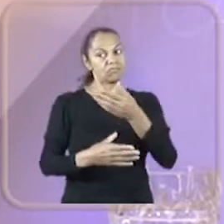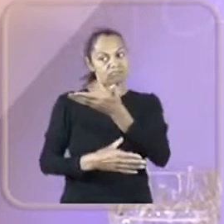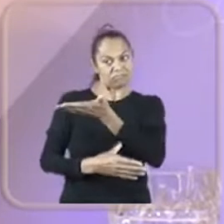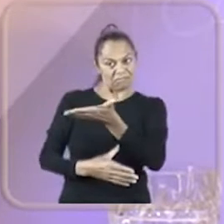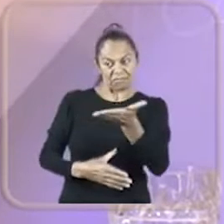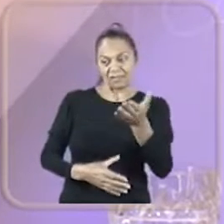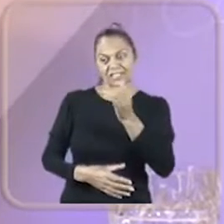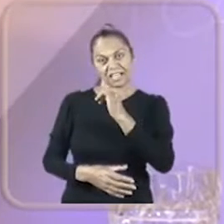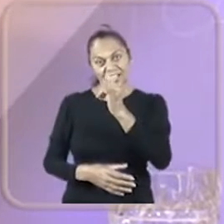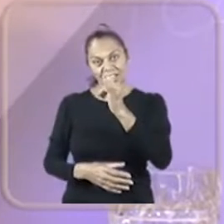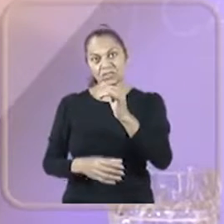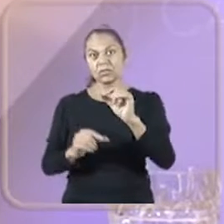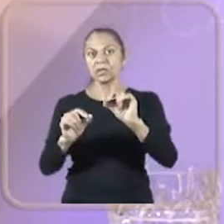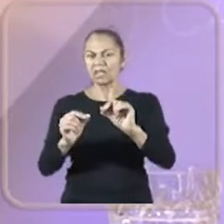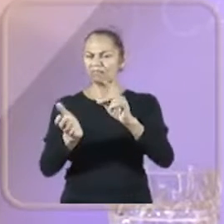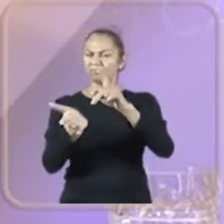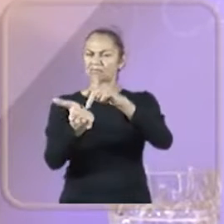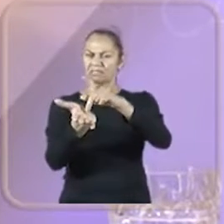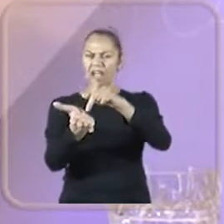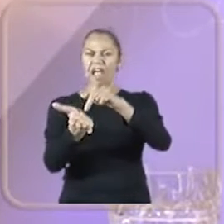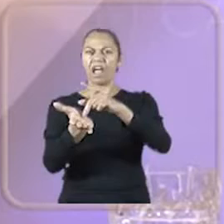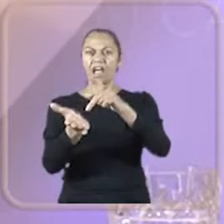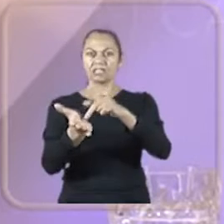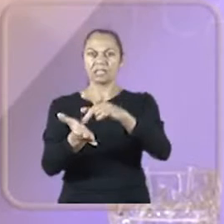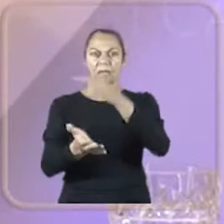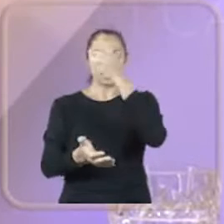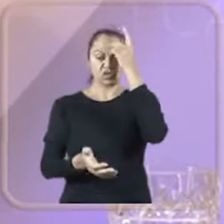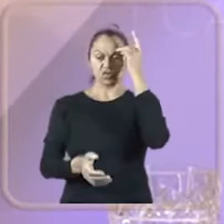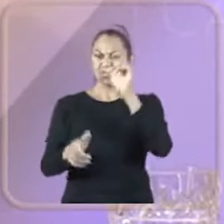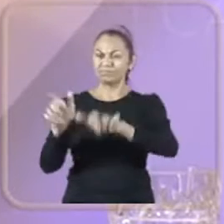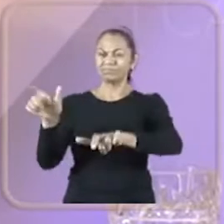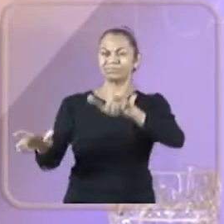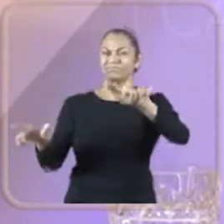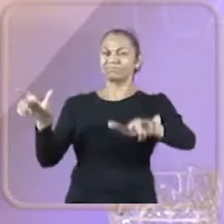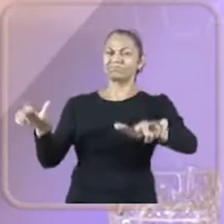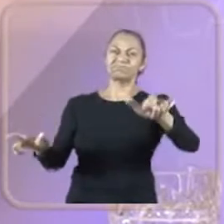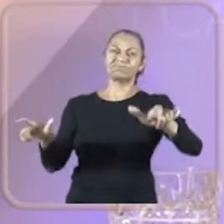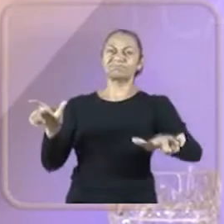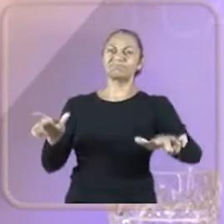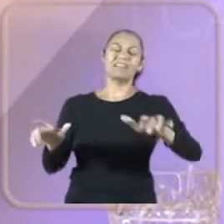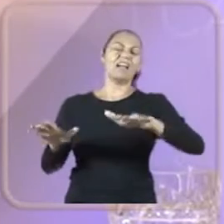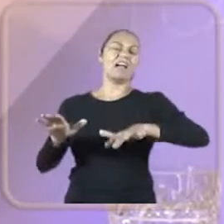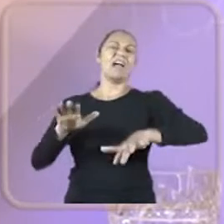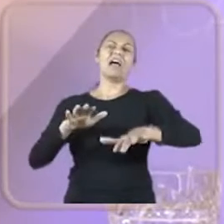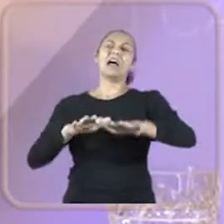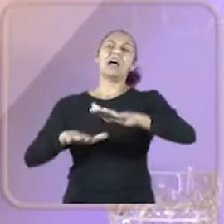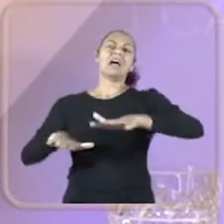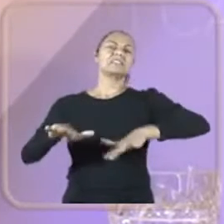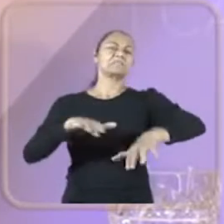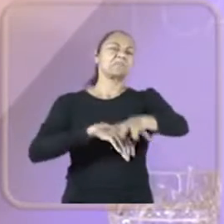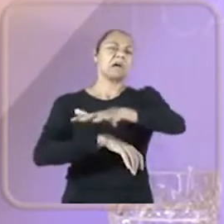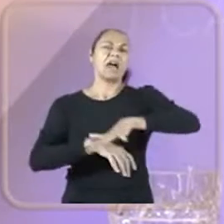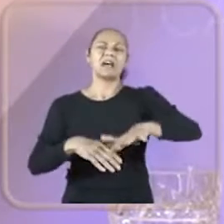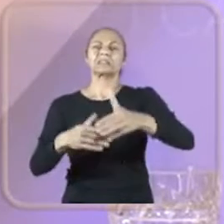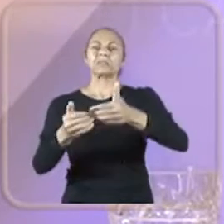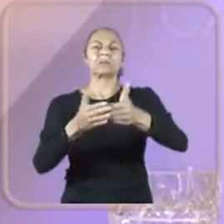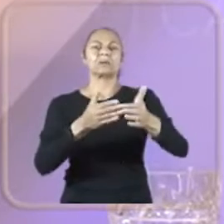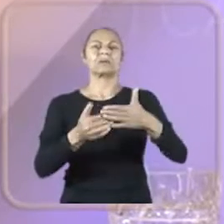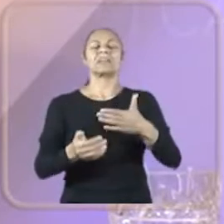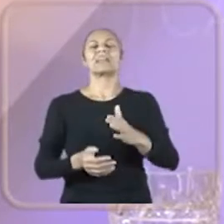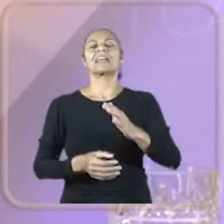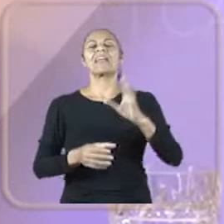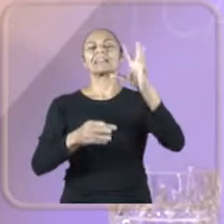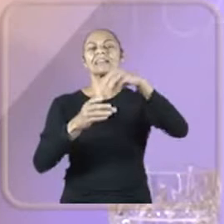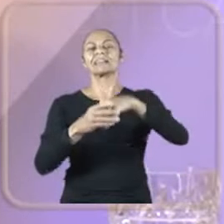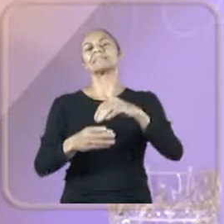iniciou o programa hoje, vai falando que de fato são pessoas, e pessoas geram conflitos por si só, né? Pequenos conflitos, grandes conflitos, mas